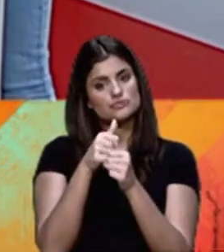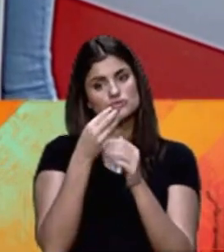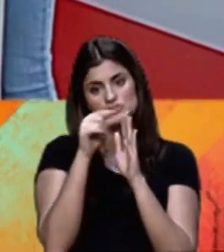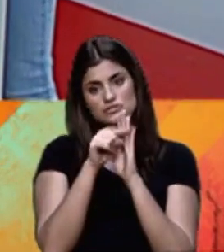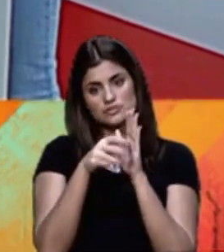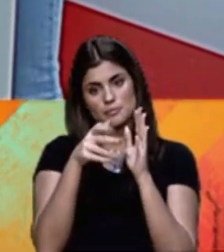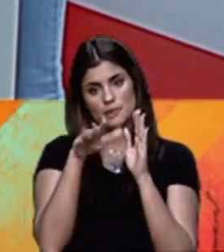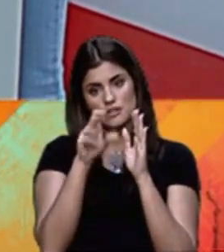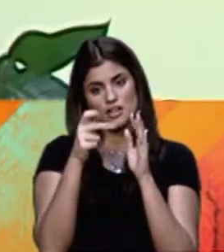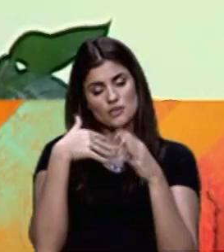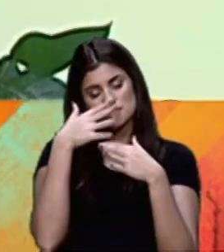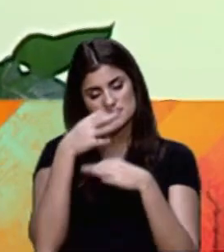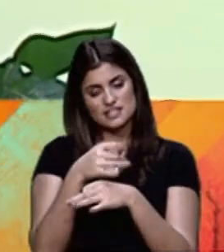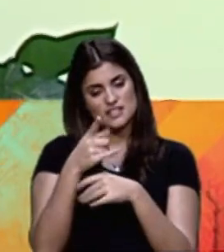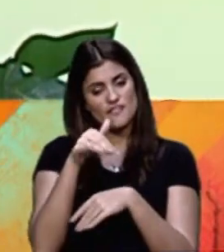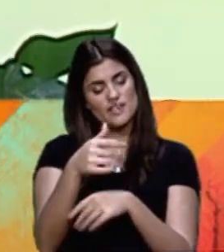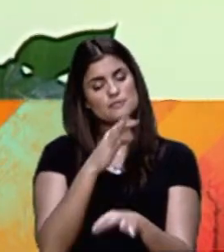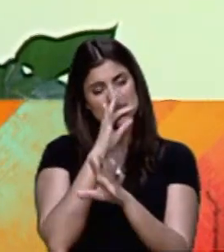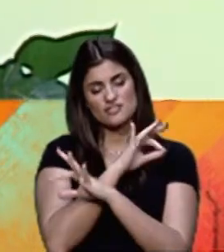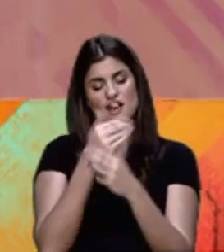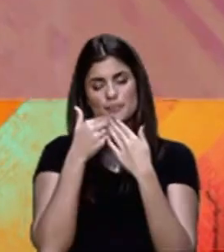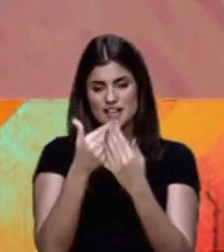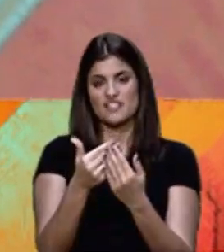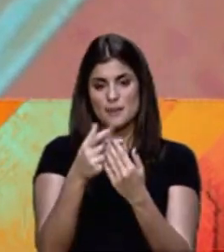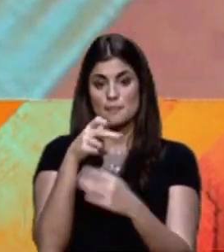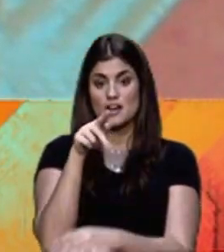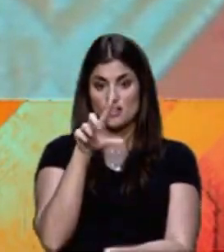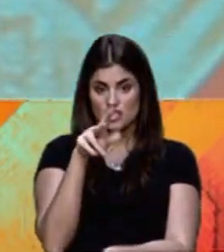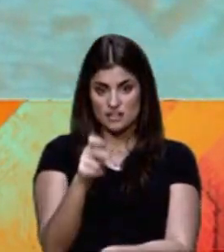da Paula Politeiro, tenho a certeza absoluta que vai ficar magnífica. Muito obrigada, Paula. Saúde. Agora...